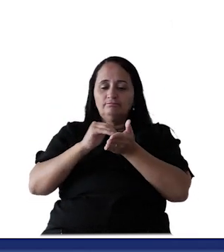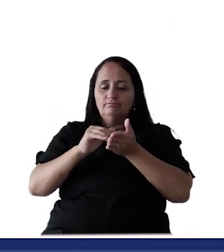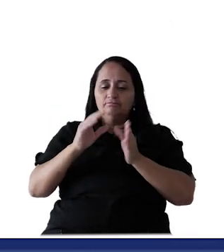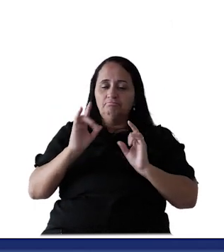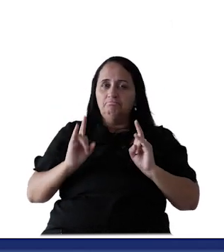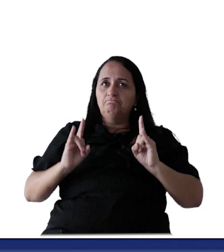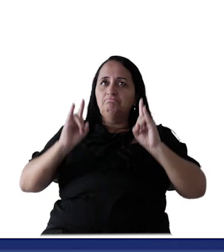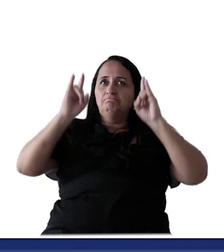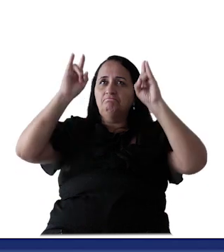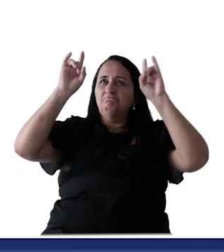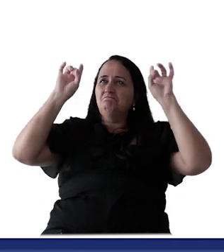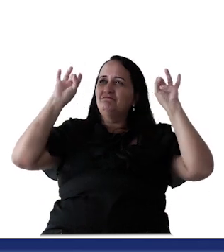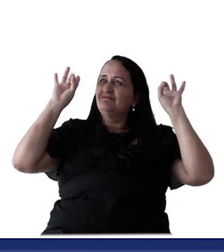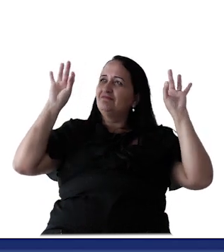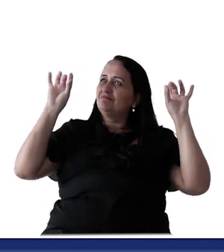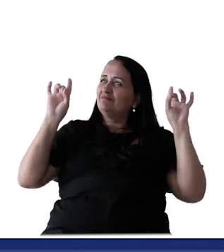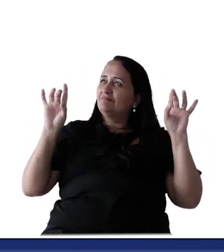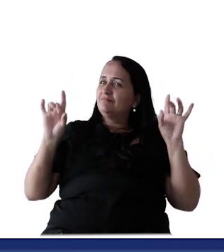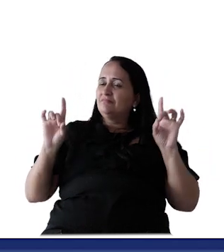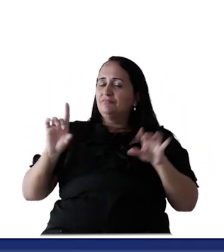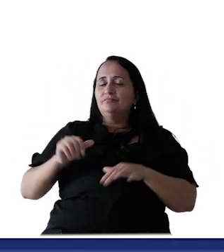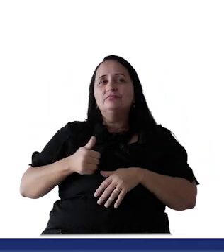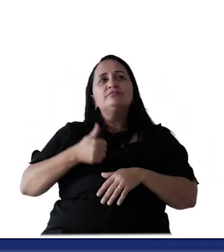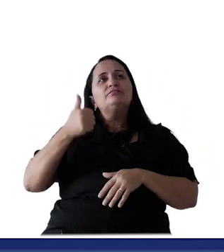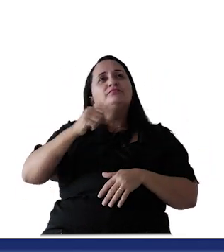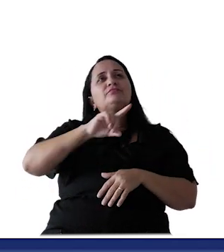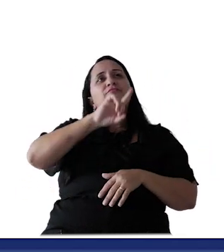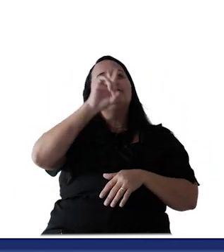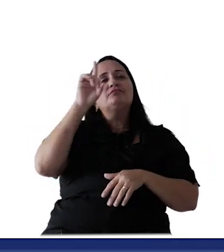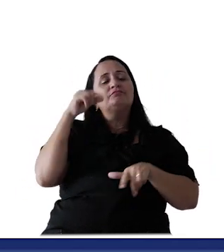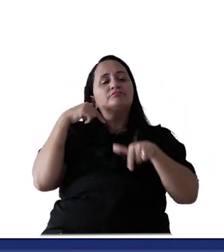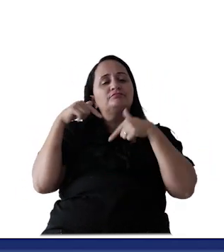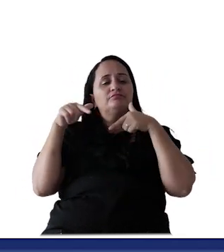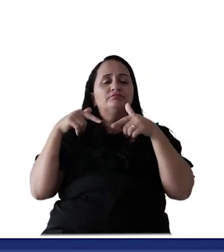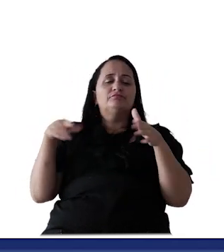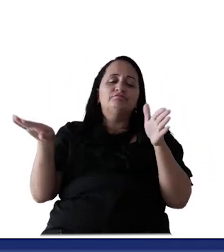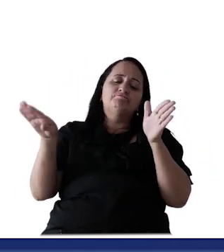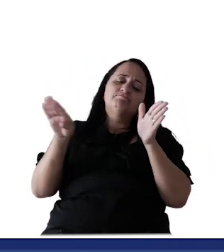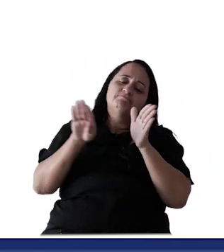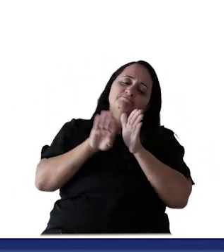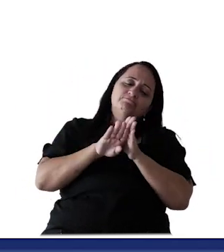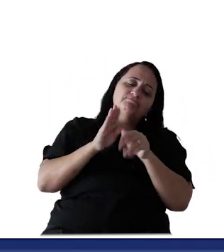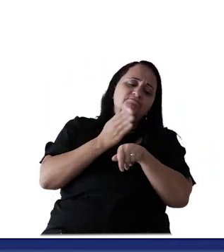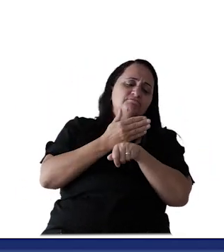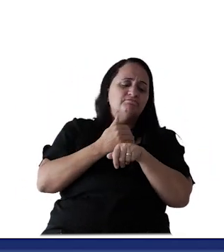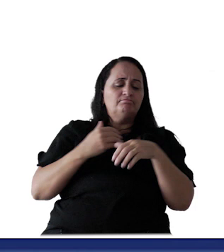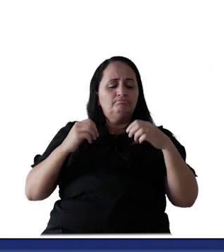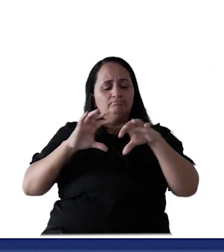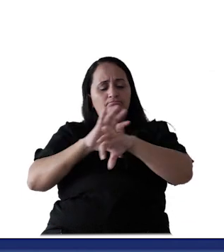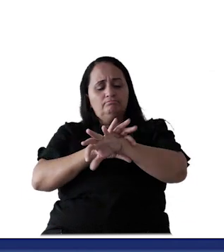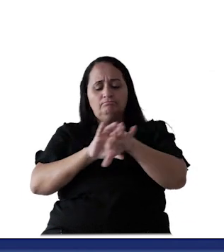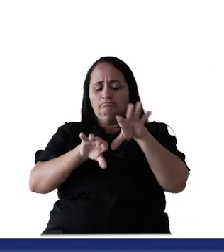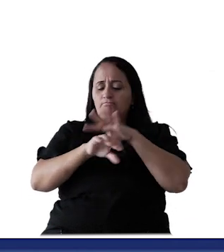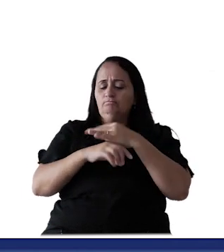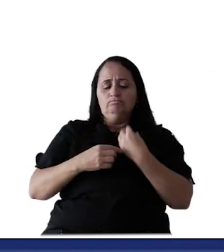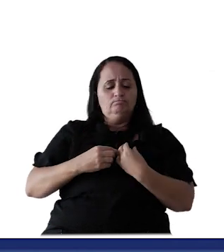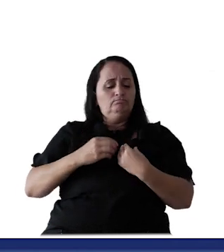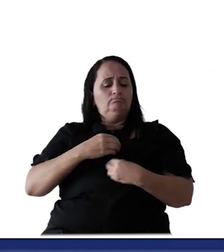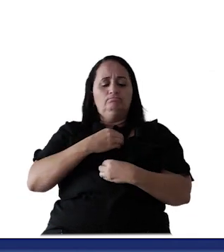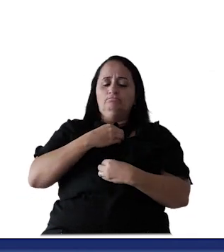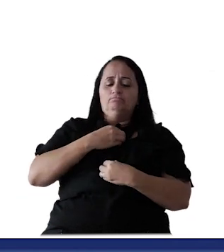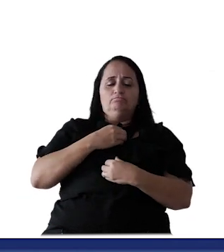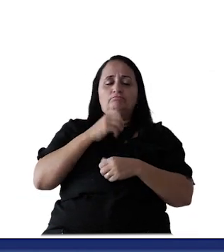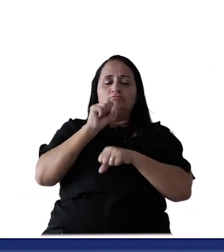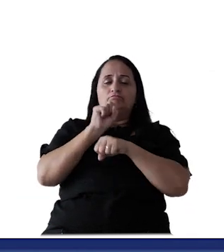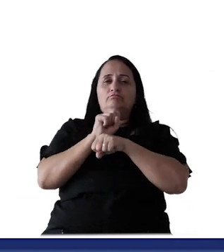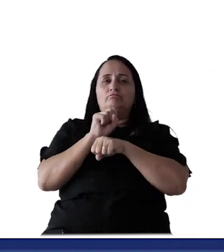padrão. No primeiro dia de trabalho, chegou bem cedo, vestindo seu melhor terno, sentou-se atrás da escrivaninha e ficou aguardando o